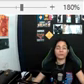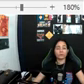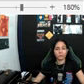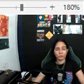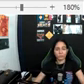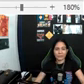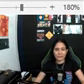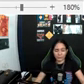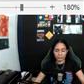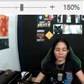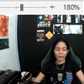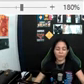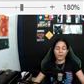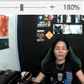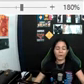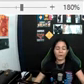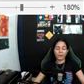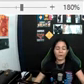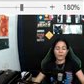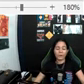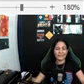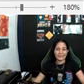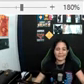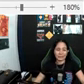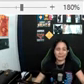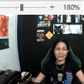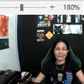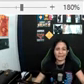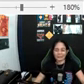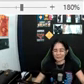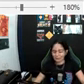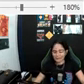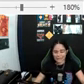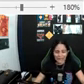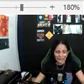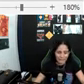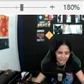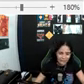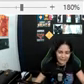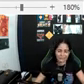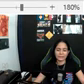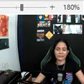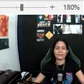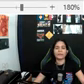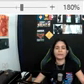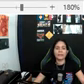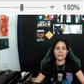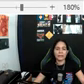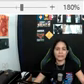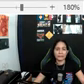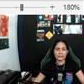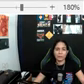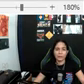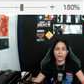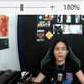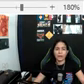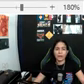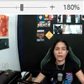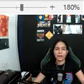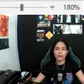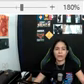está fazendo esse estudo no Brasil, onde a gente sabe que existe uma variação gigantesca, né, em